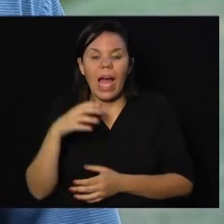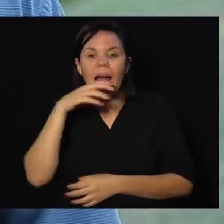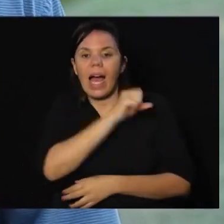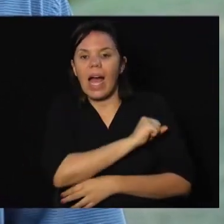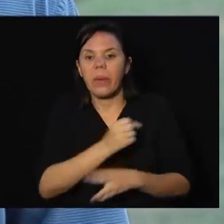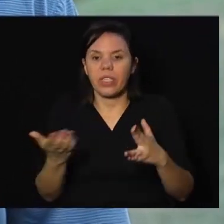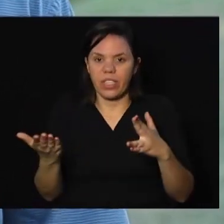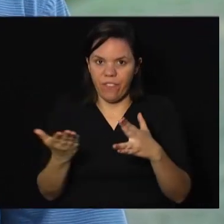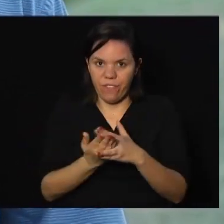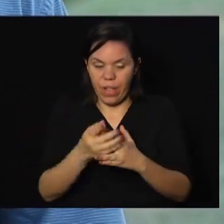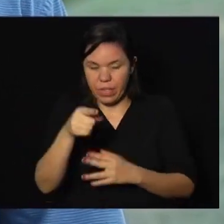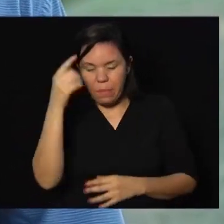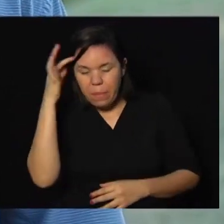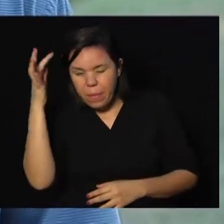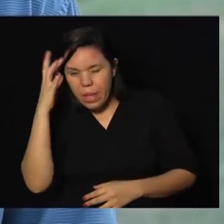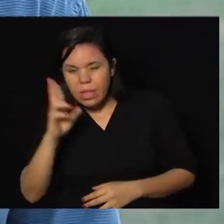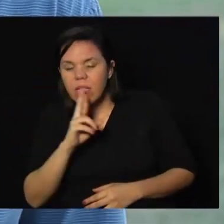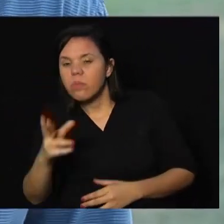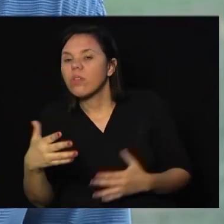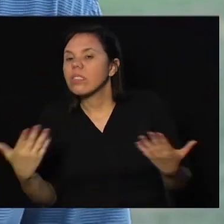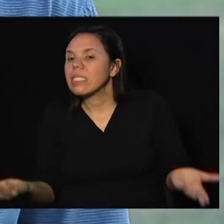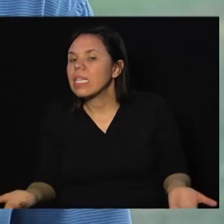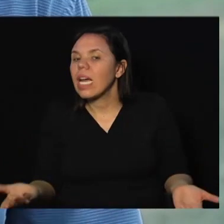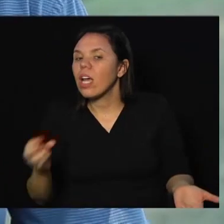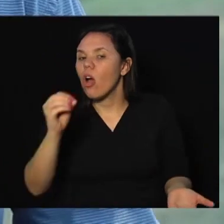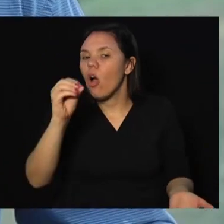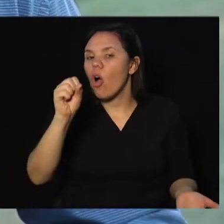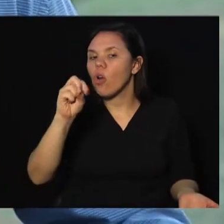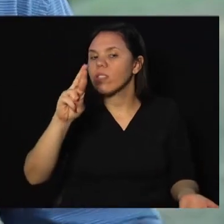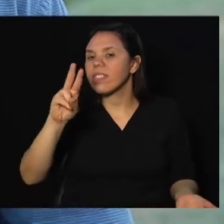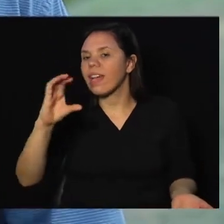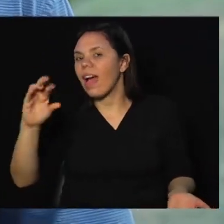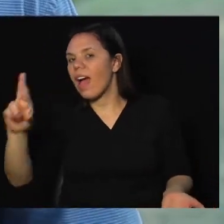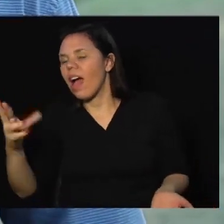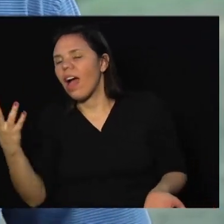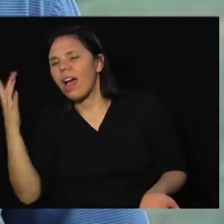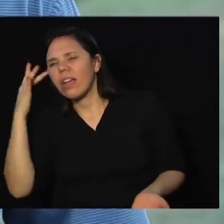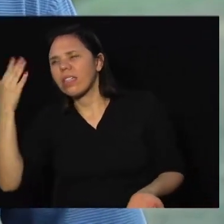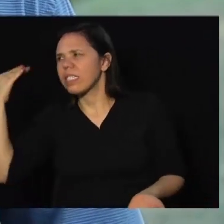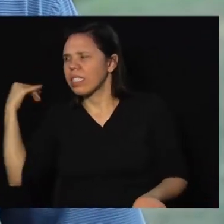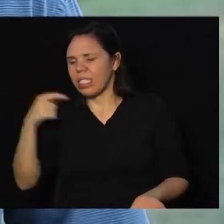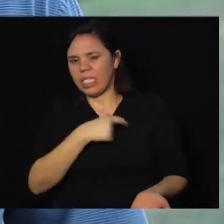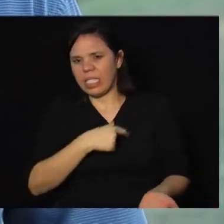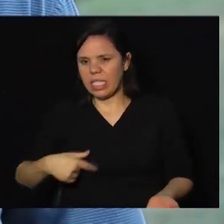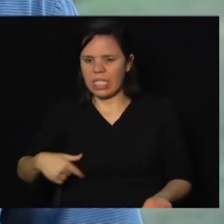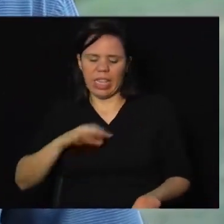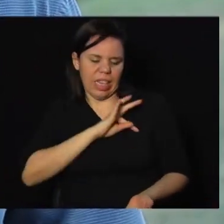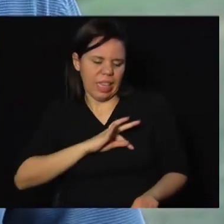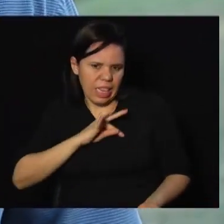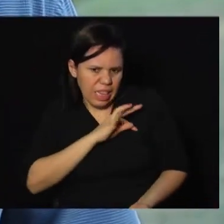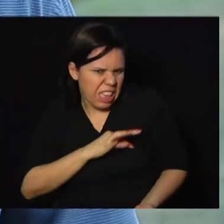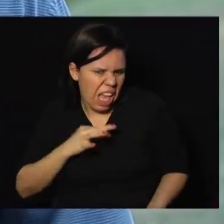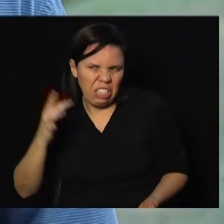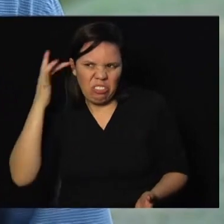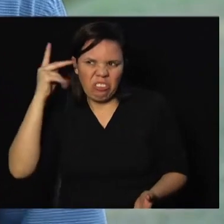rápido intervalo, vai pensando na resposta. Será que Oscar Bernardi, zagueiro, técnico maior da Ponte Preta, ídolo do São Paulo, de